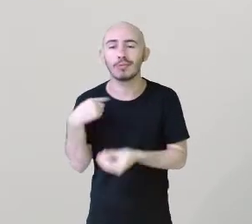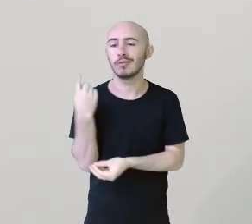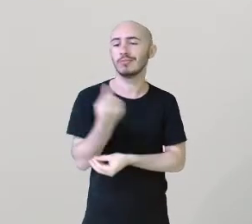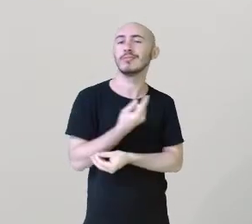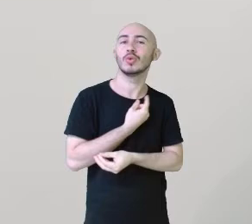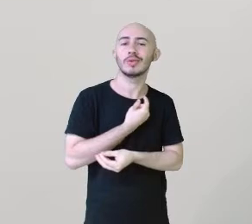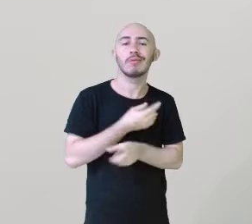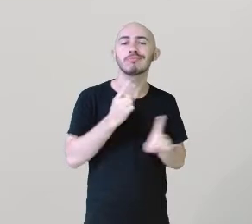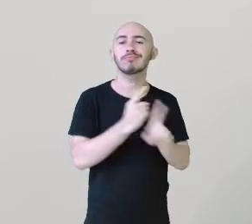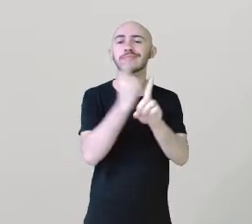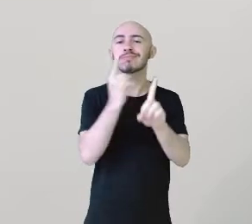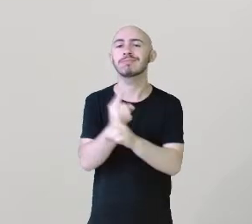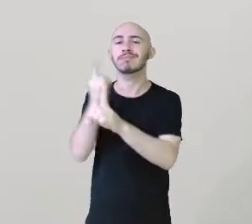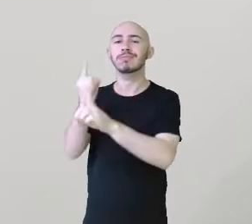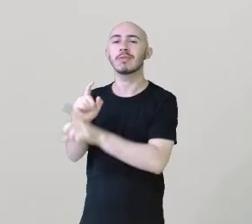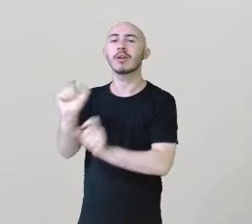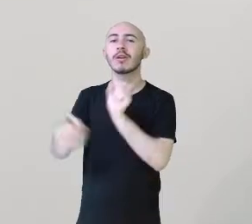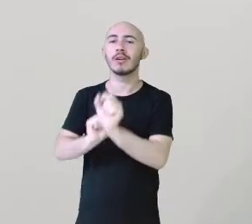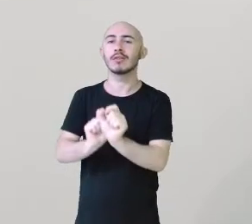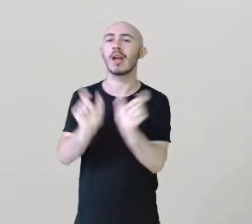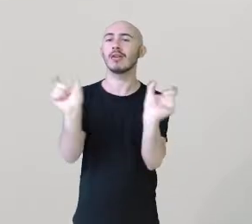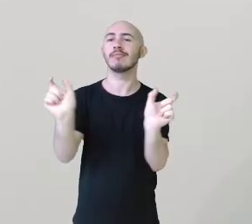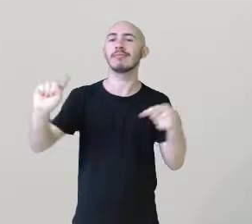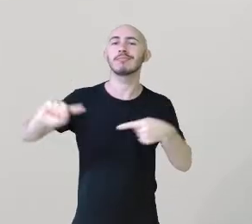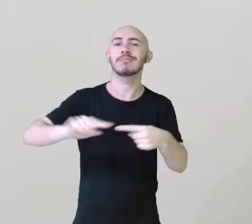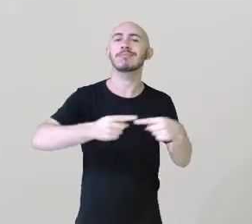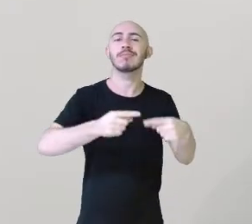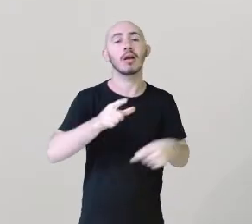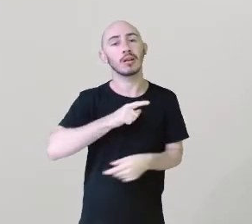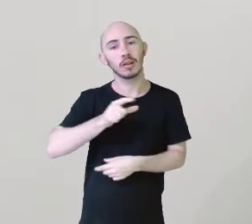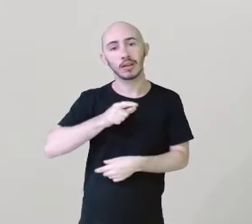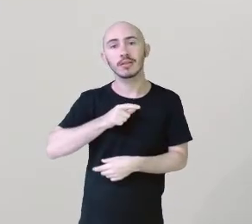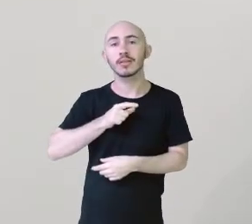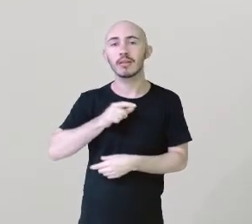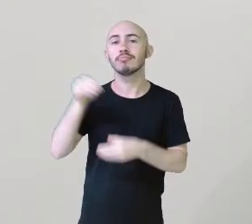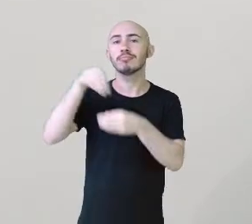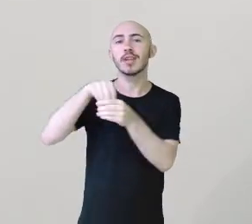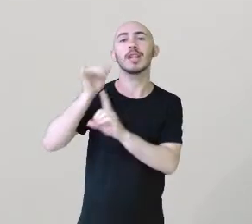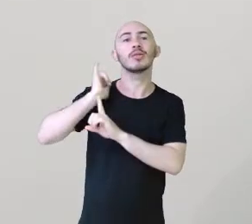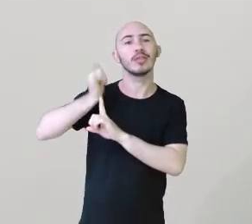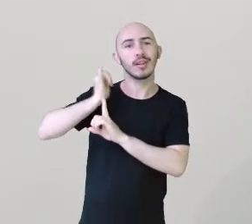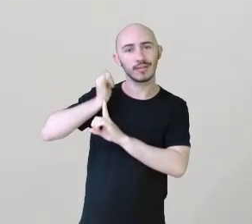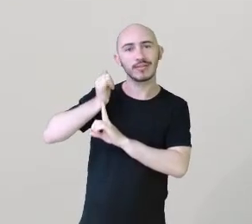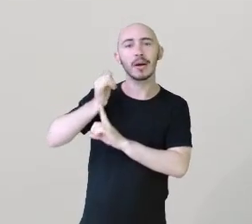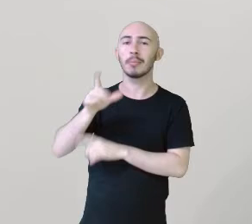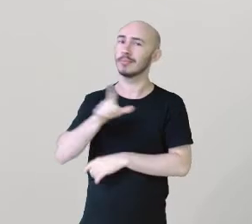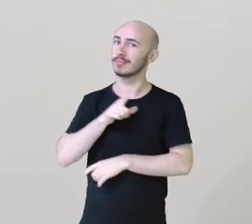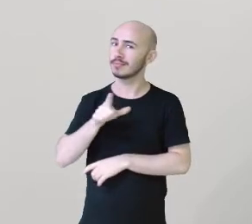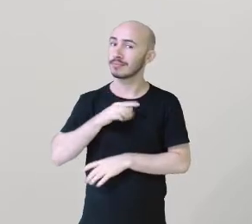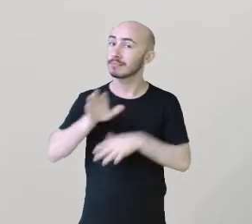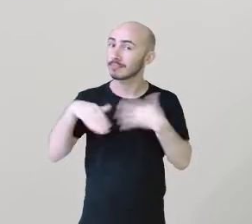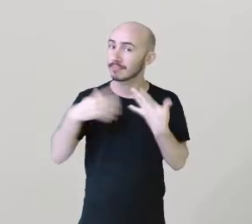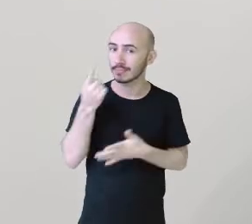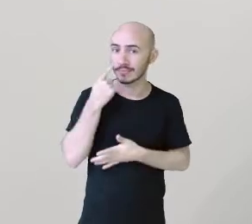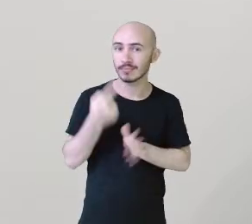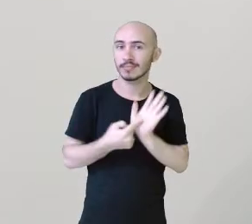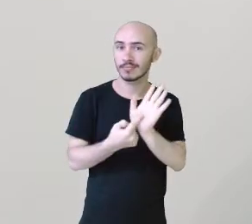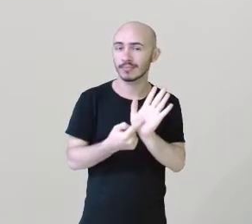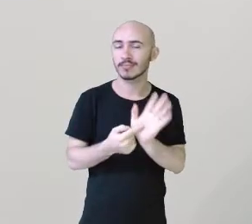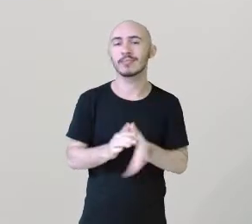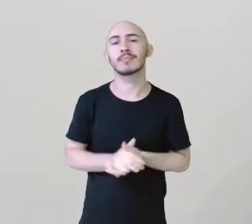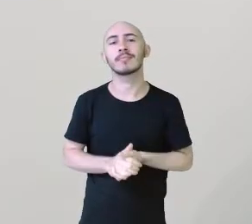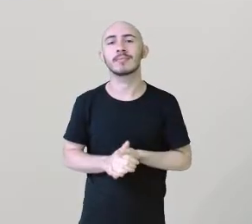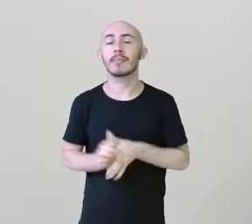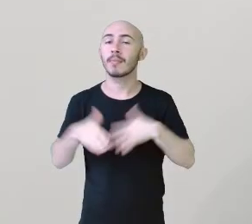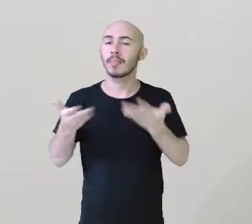encontra, onde se encontra o conteúdo concordância nominal, lá na nossa história, na nossa fábula que eu acabei de ler. E aí a gente